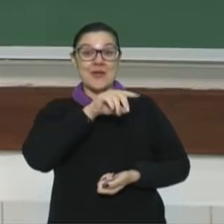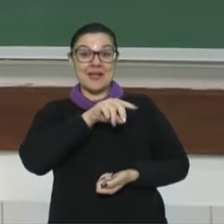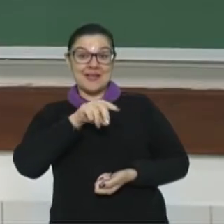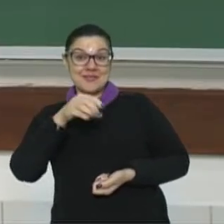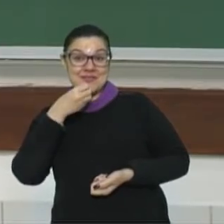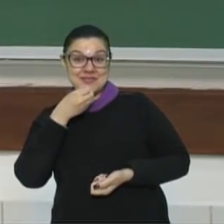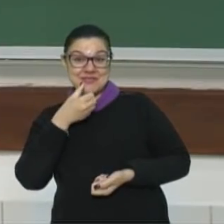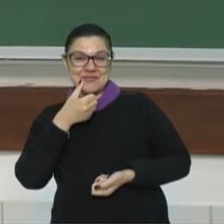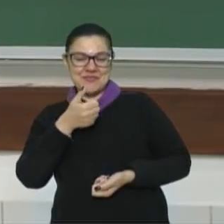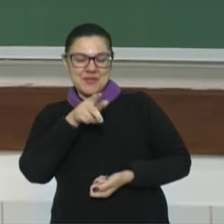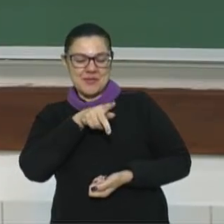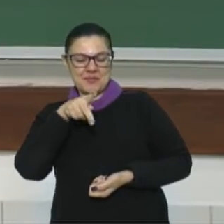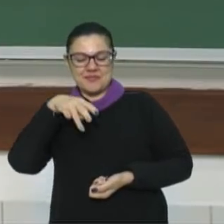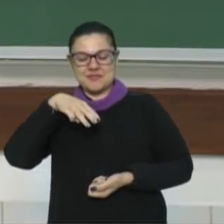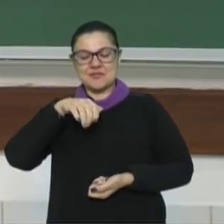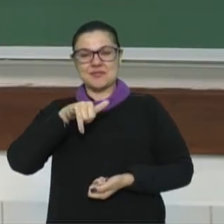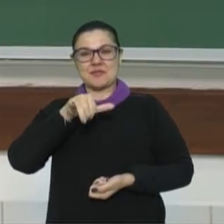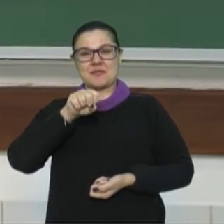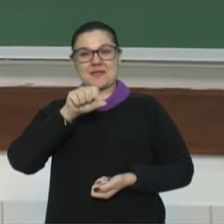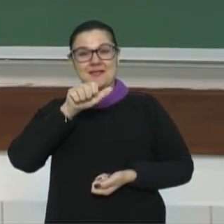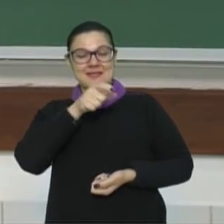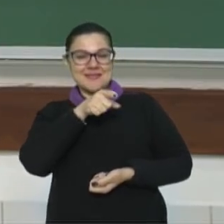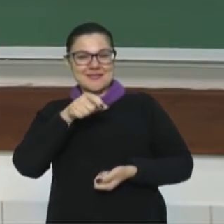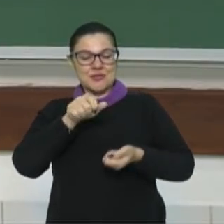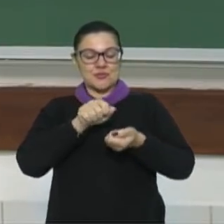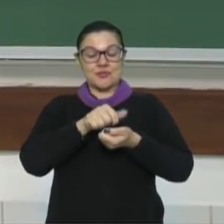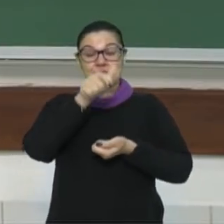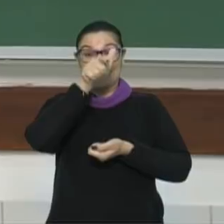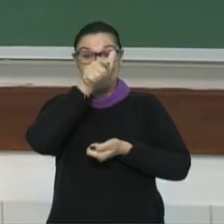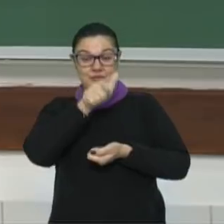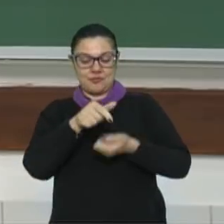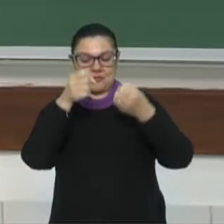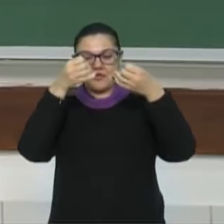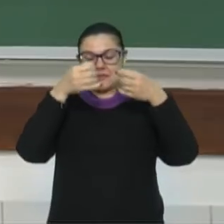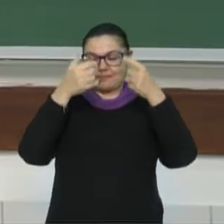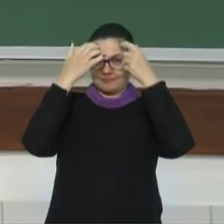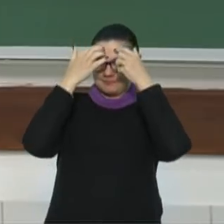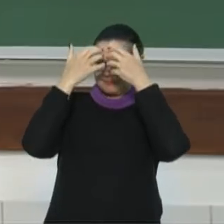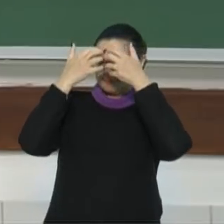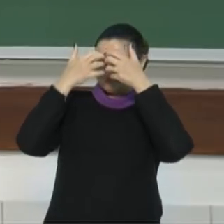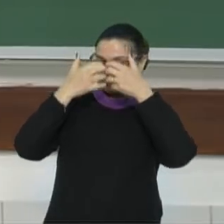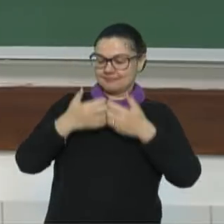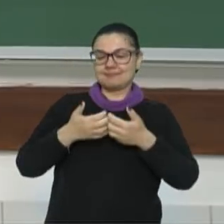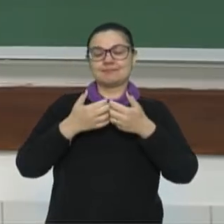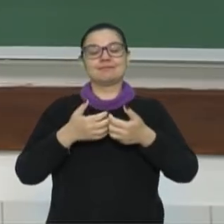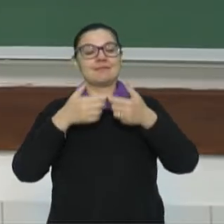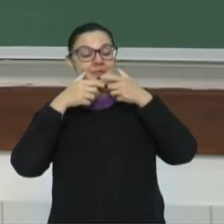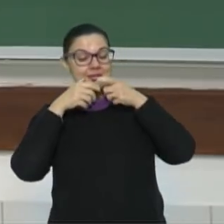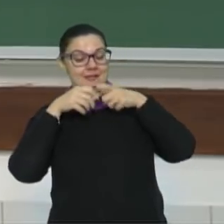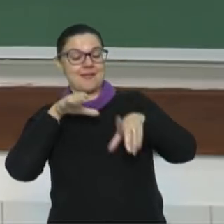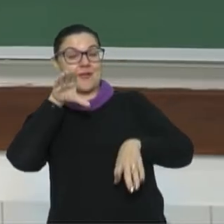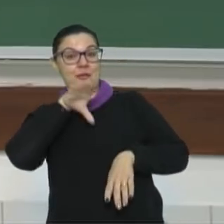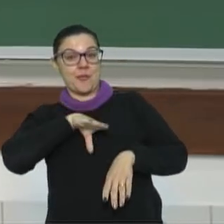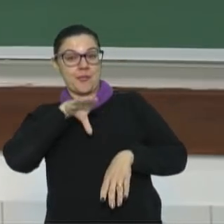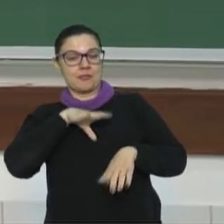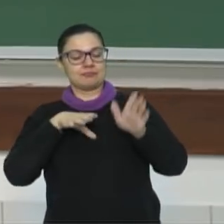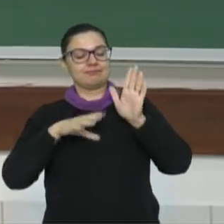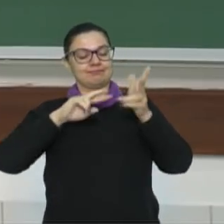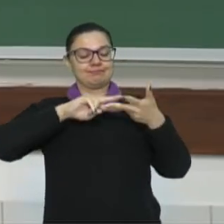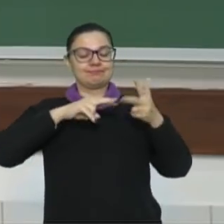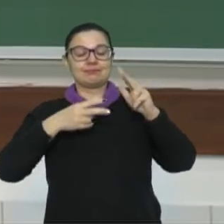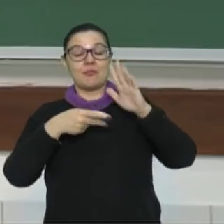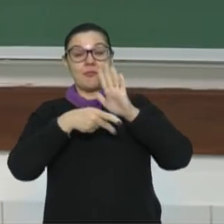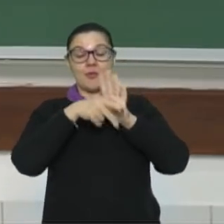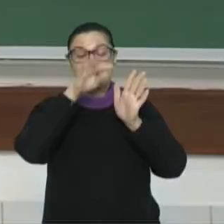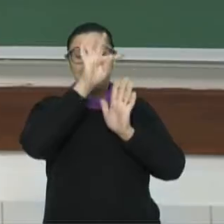Olá pessoal, professora Maísa com você, novamente para pensar língua portuguesa, gêneros textuais,